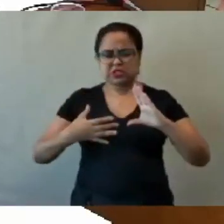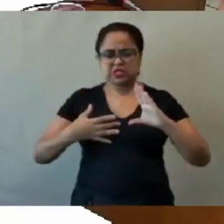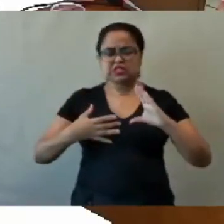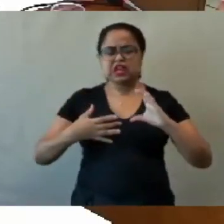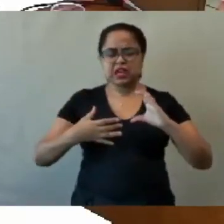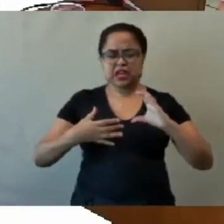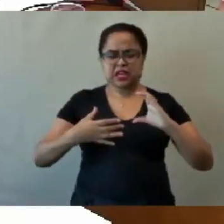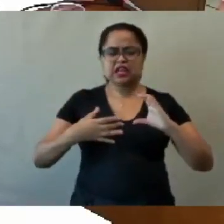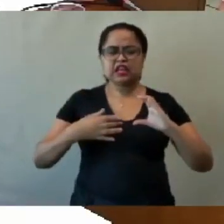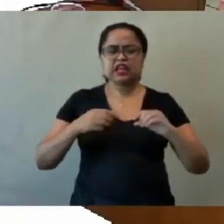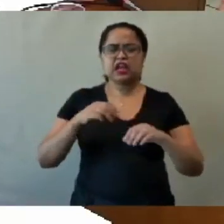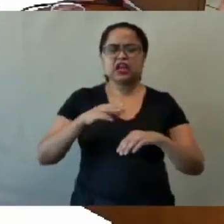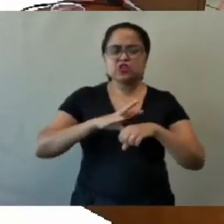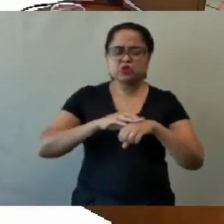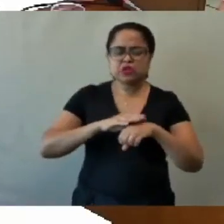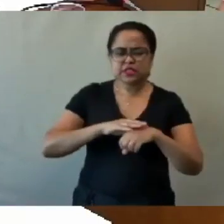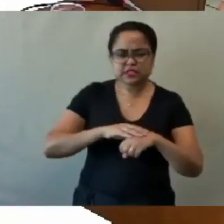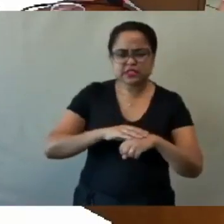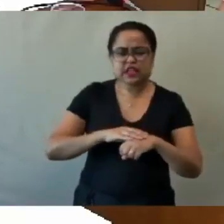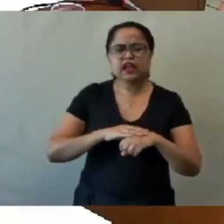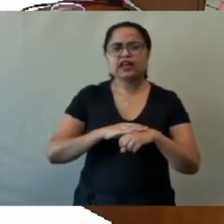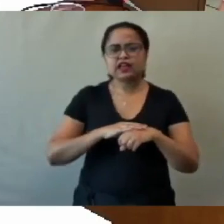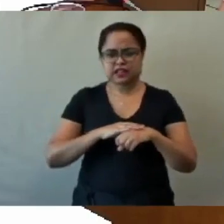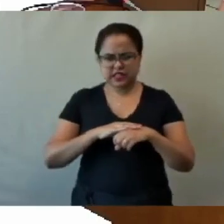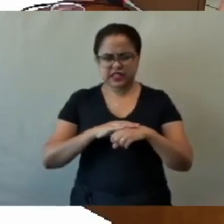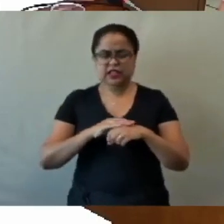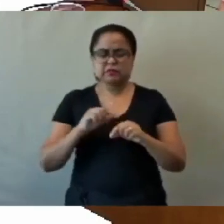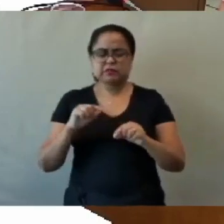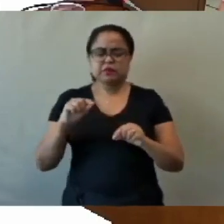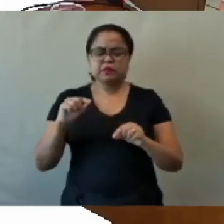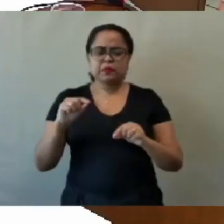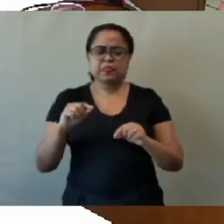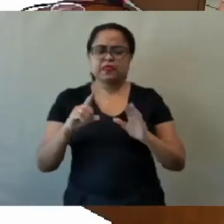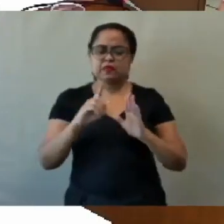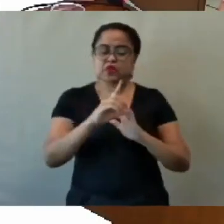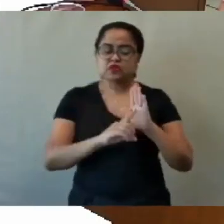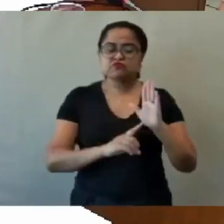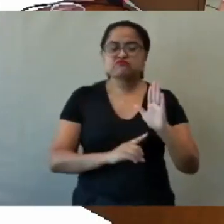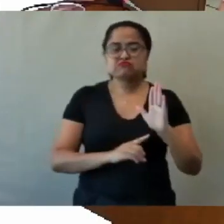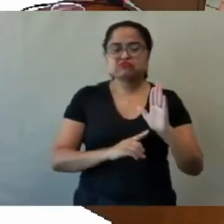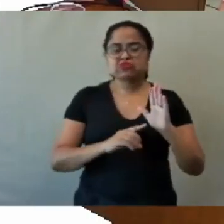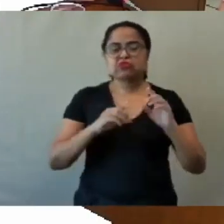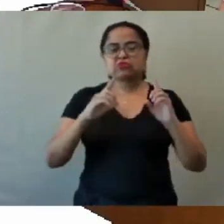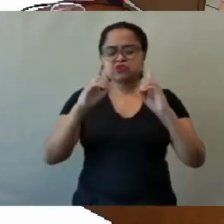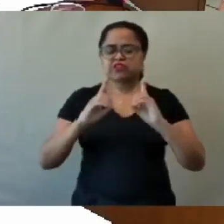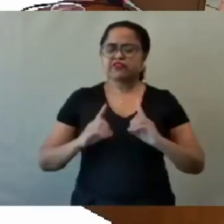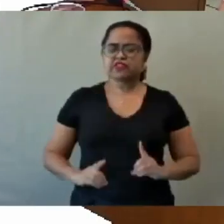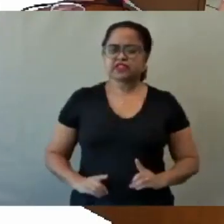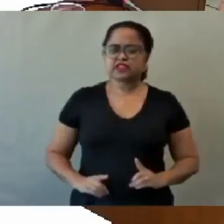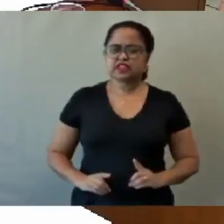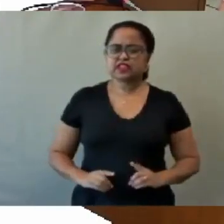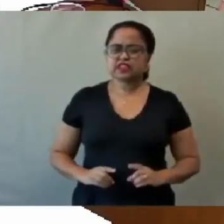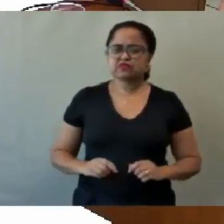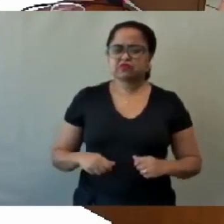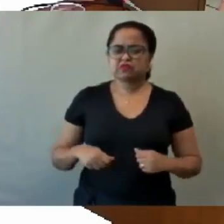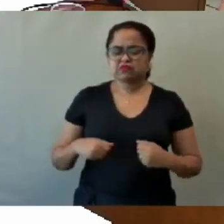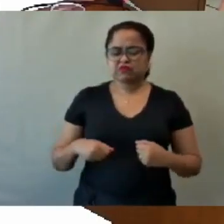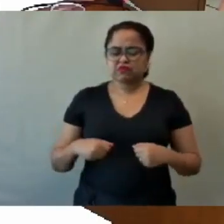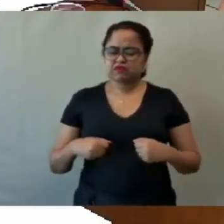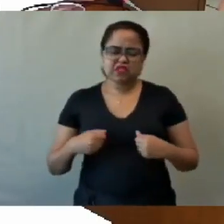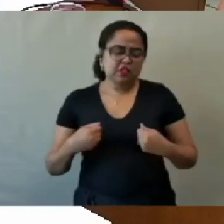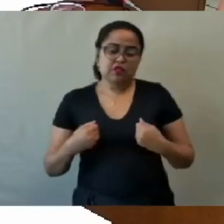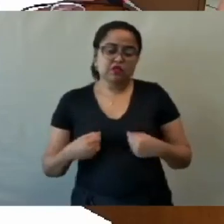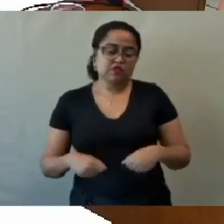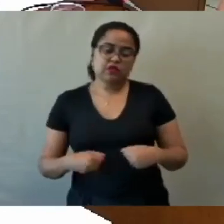nessa sociedade, onde o capacitismo, né, essa ideia de que pessoas com deficiência são menos capazes,